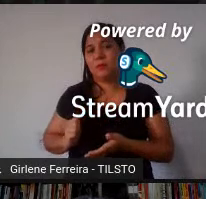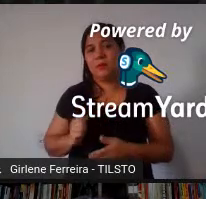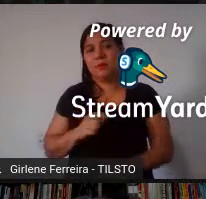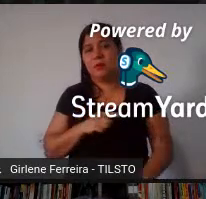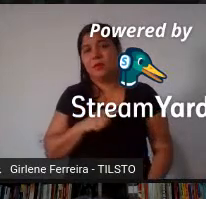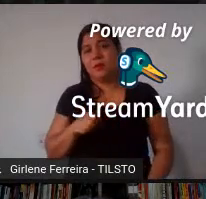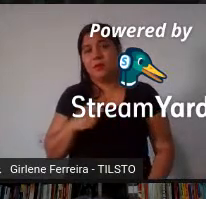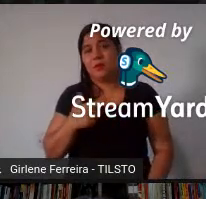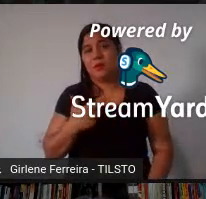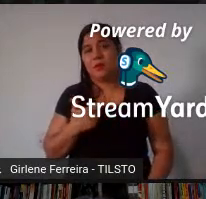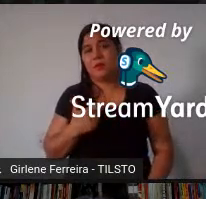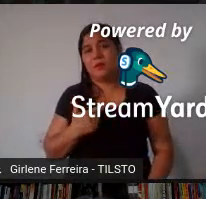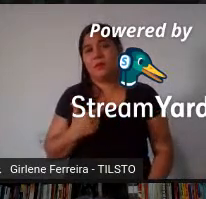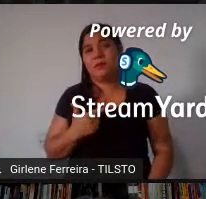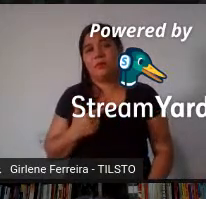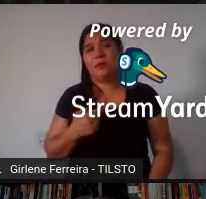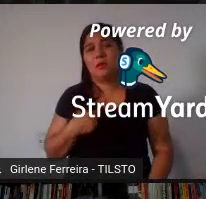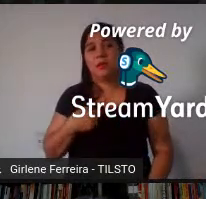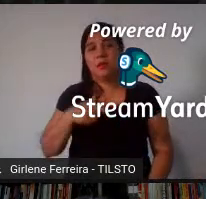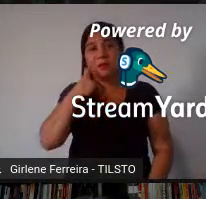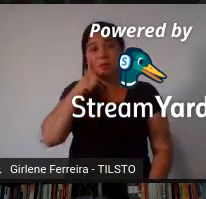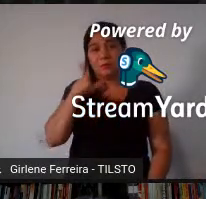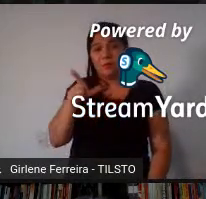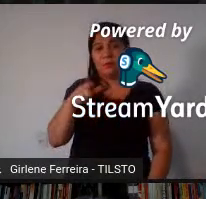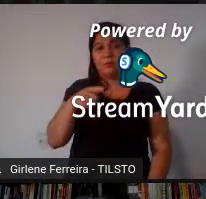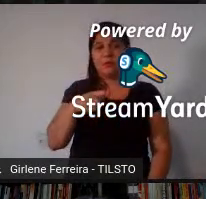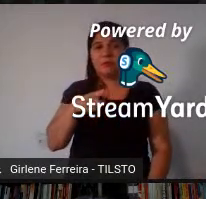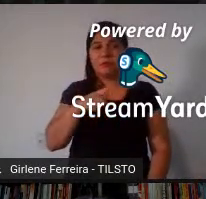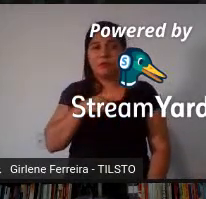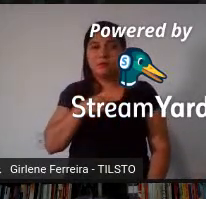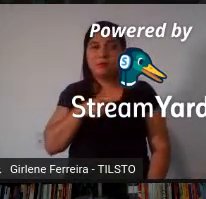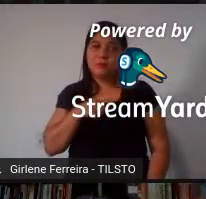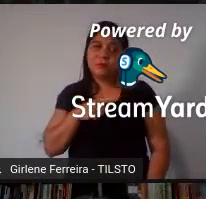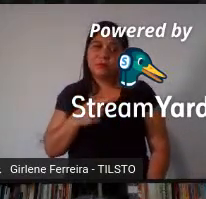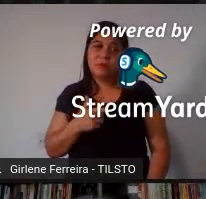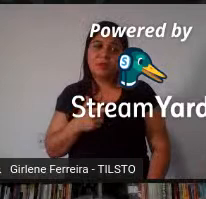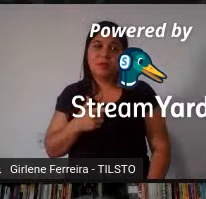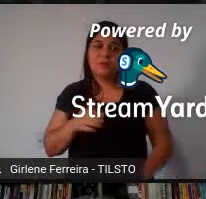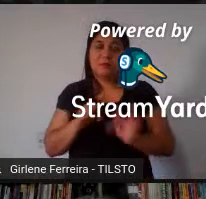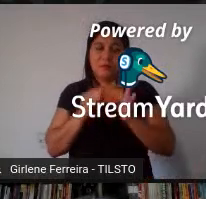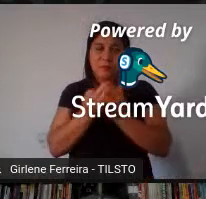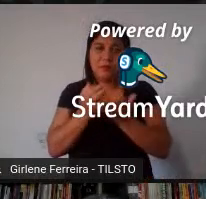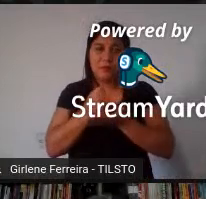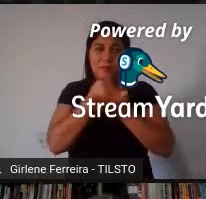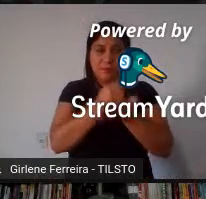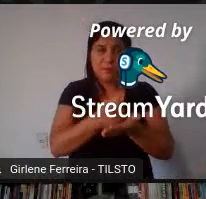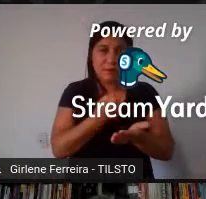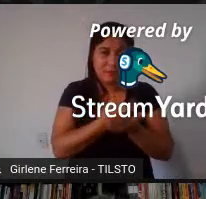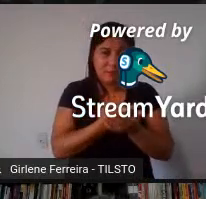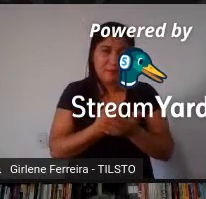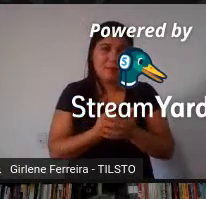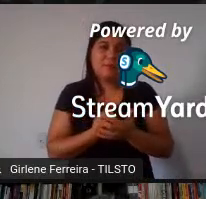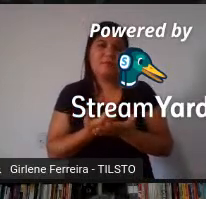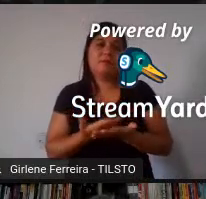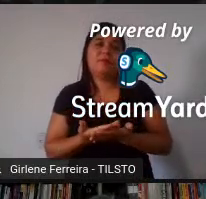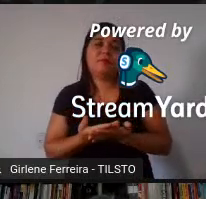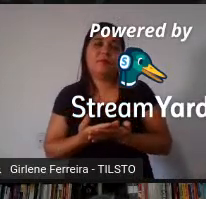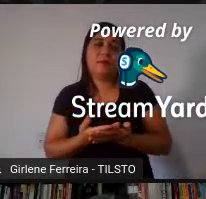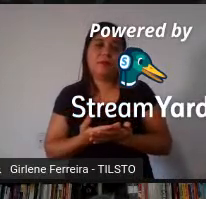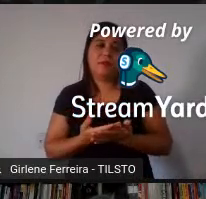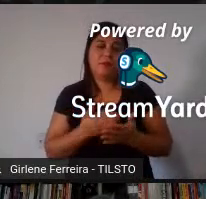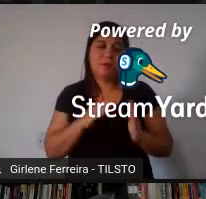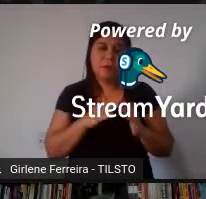financeira, mas eu, por sorte, sim, como eu disse, eu estudo numa escola privada, mas eu acho legal que, mesmo